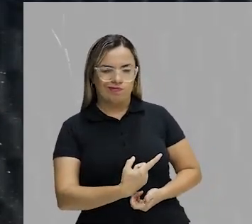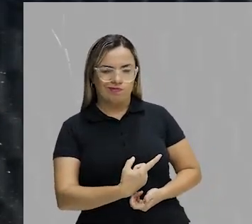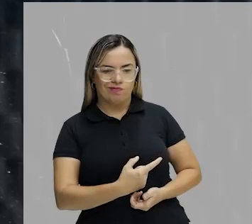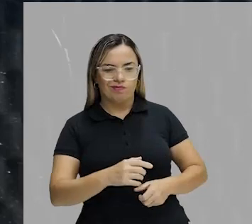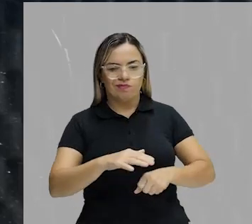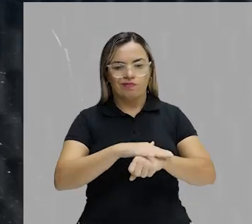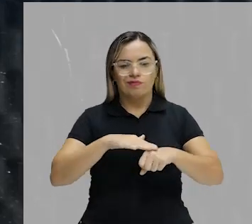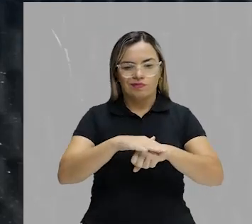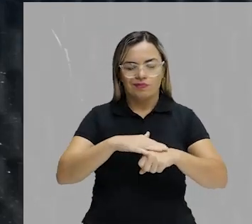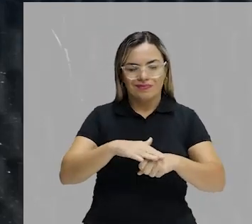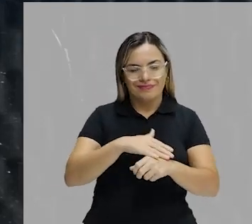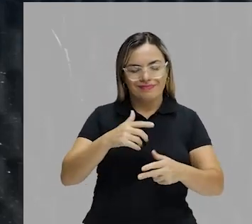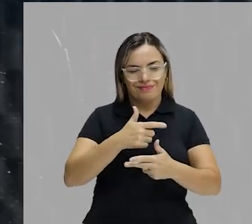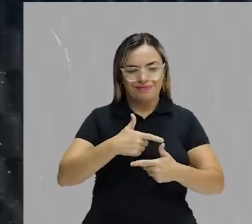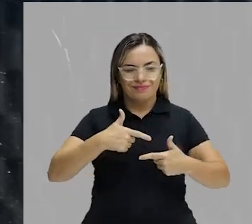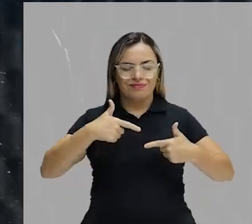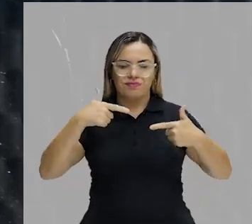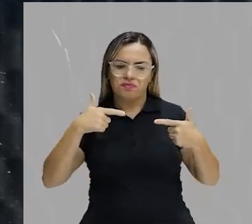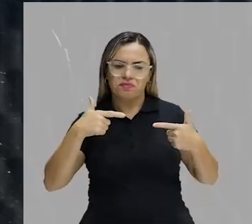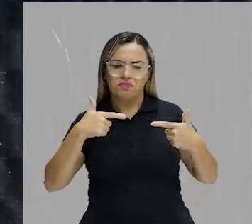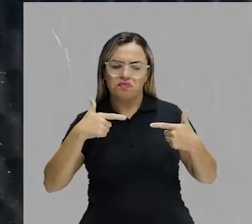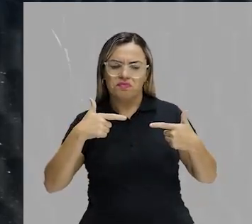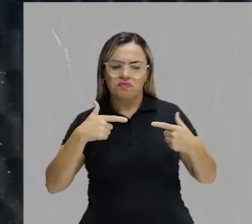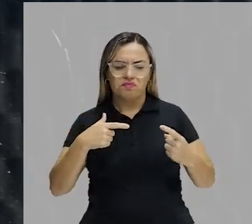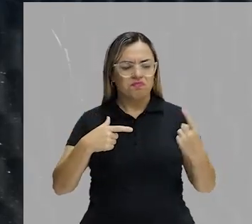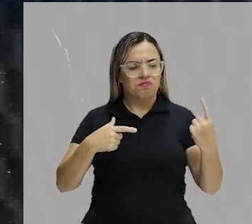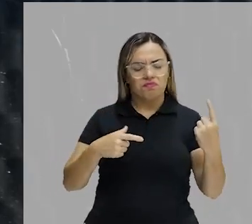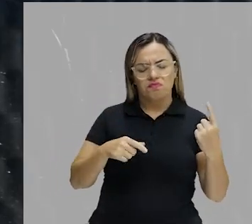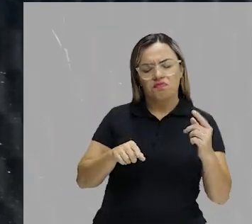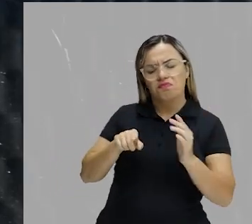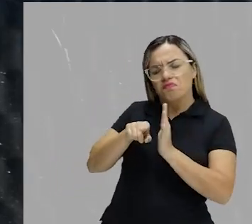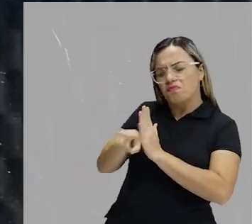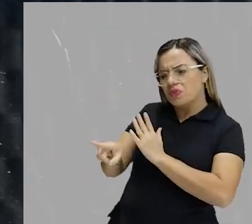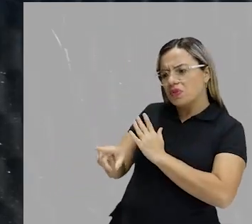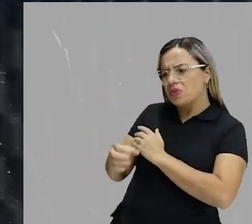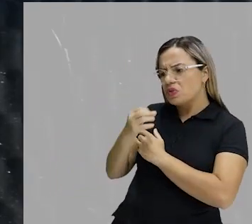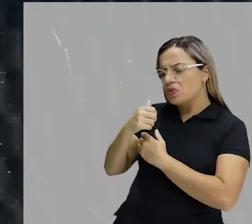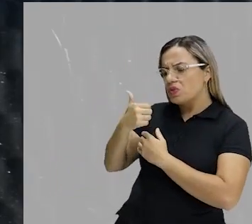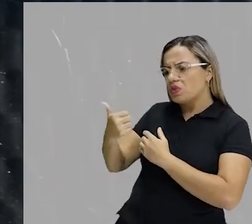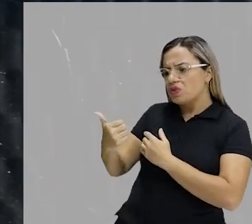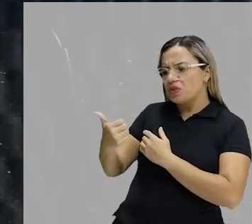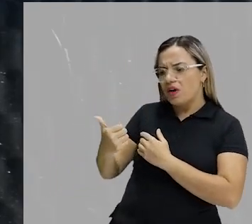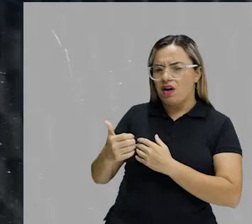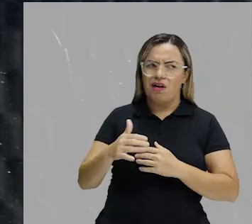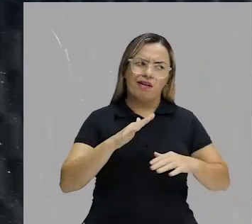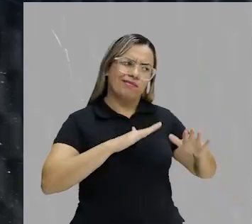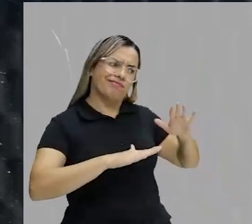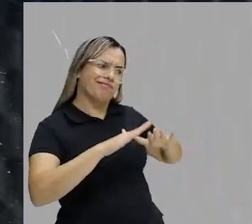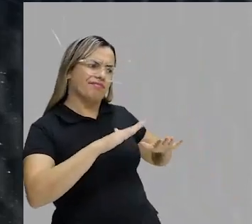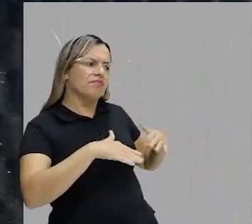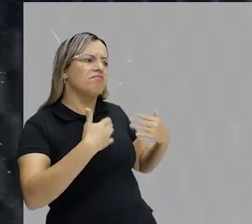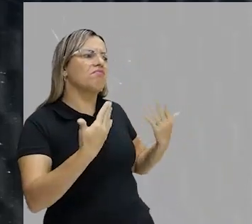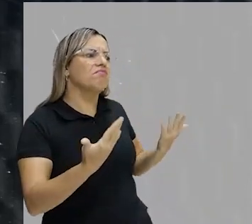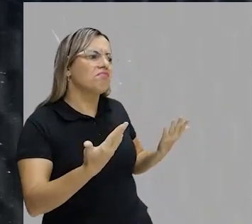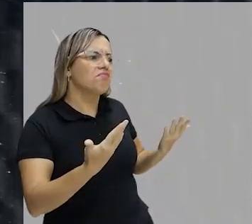que é engraçado. O cara pergunta, tudo bem? Ele vai dizer assim, depende. Em que sentido estaria tudo